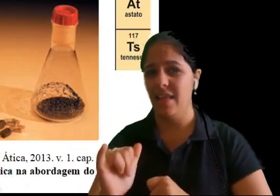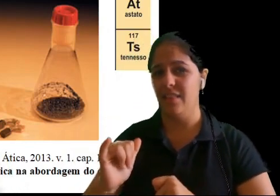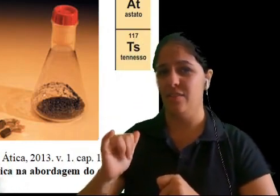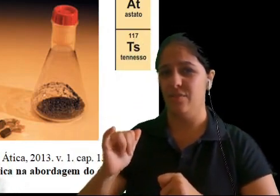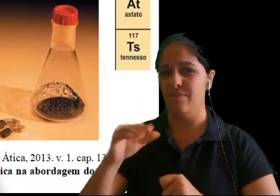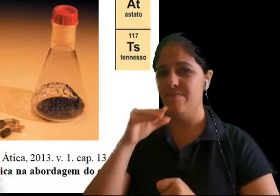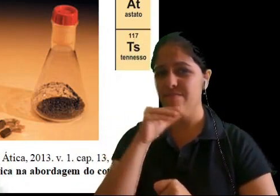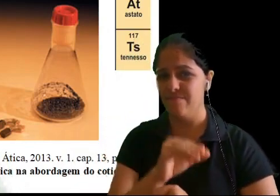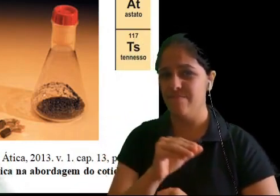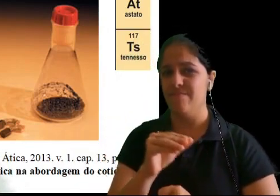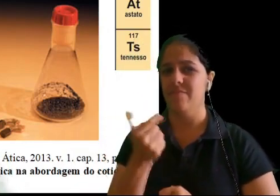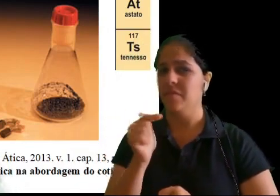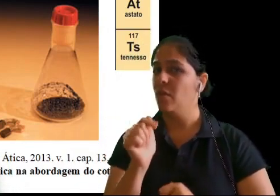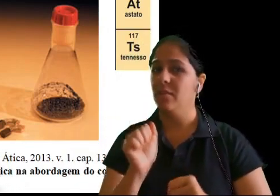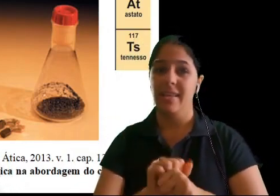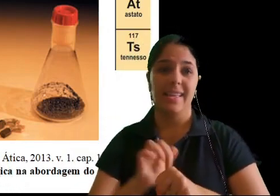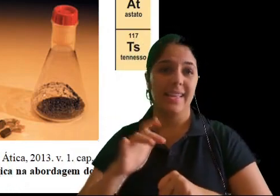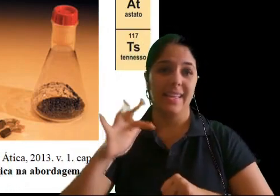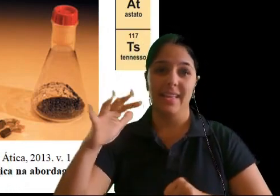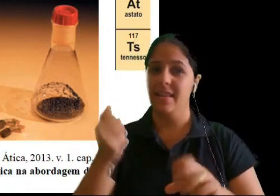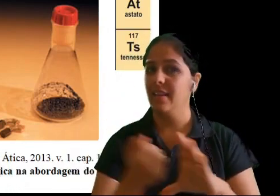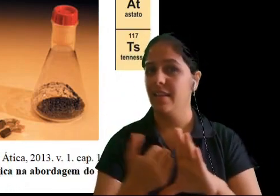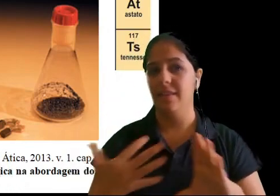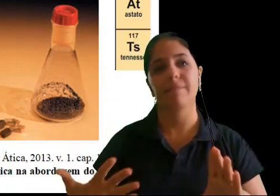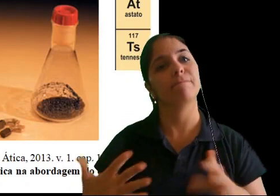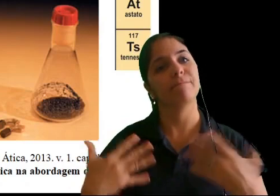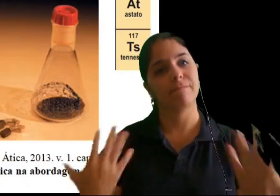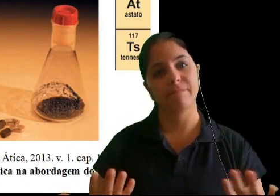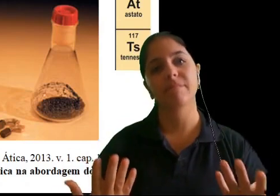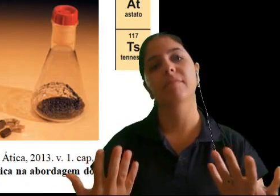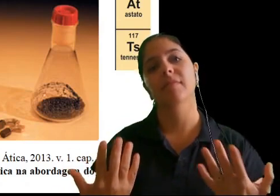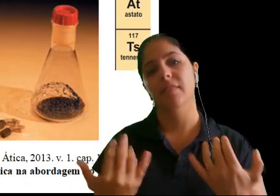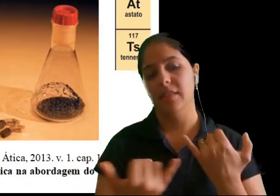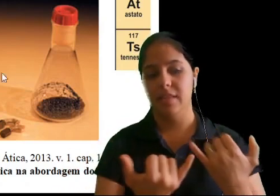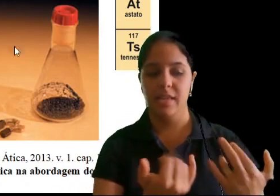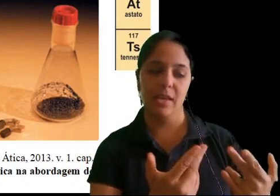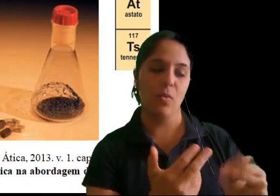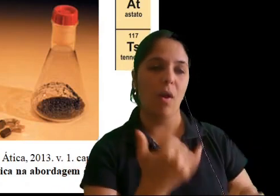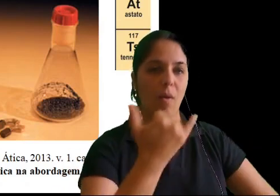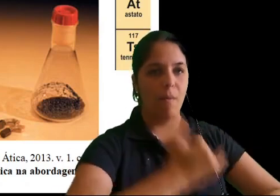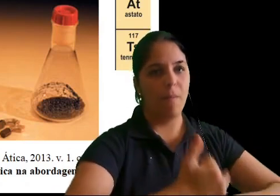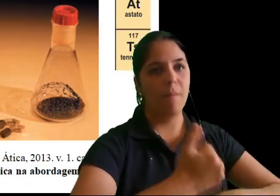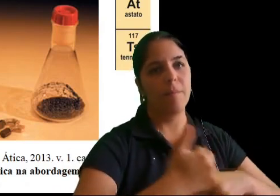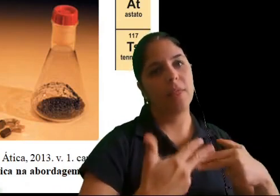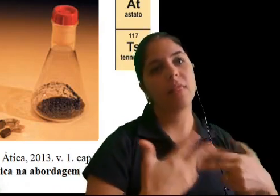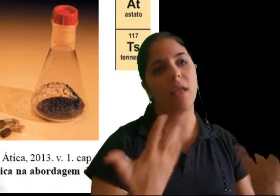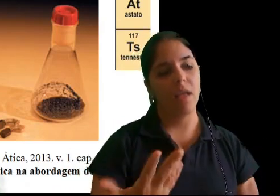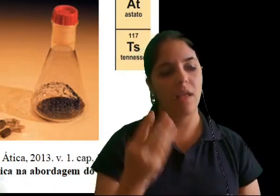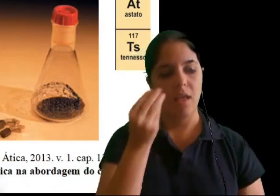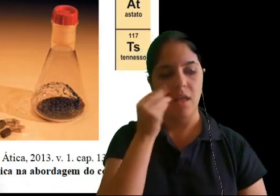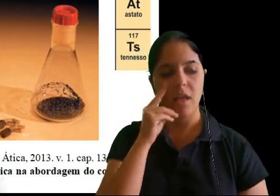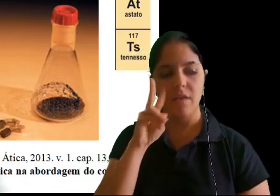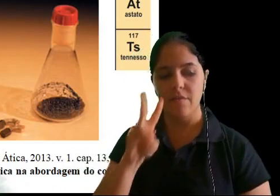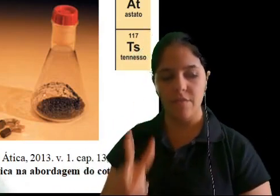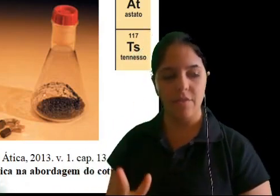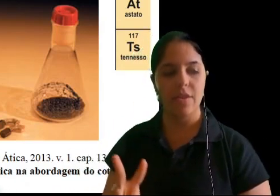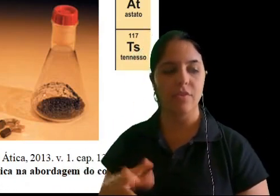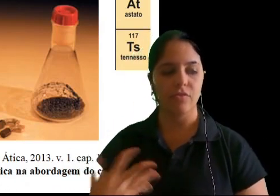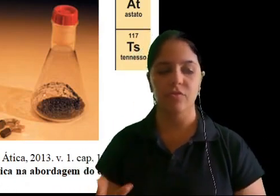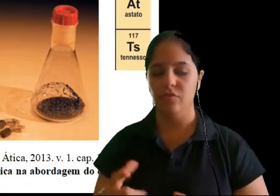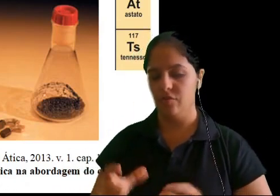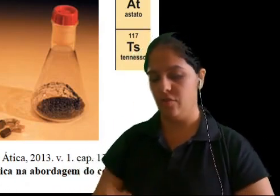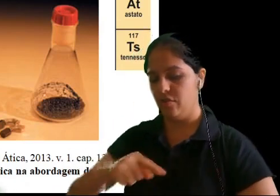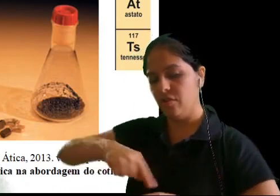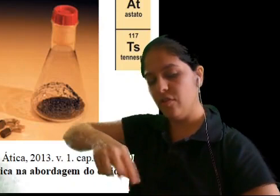elétricos, e também não possuem brilho característico como os metais. Aqui na imagem, então, nós temos a